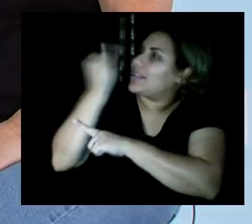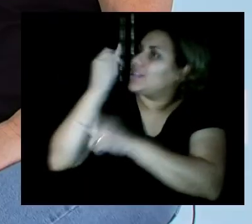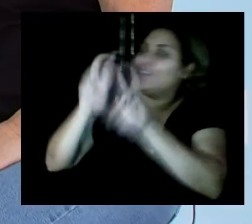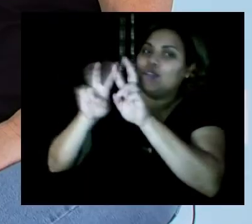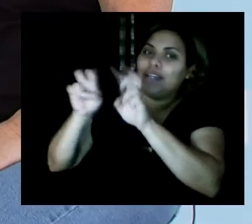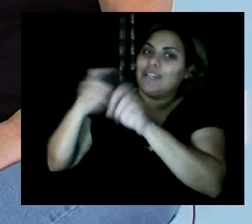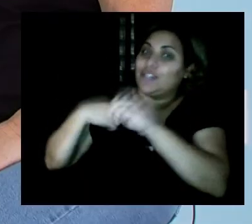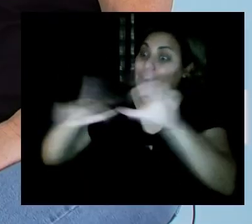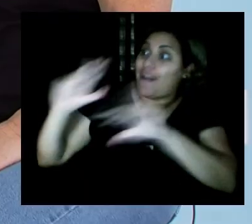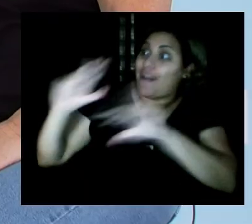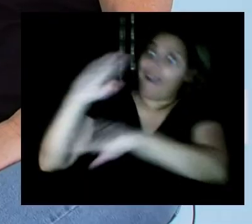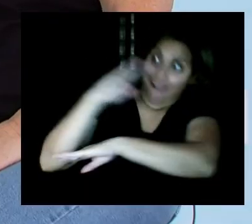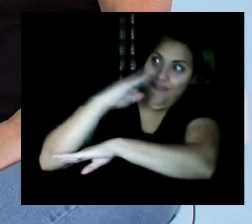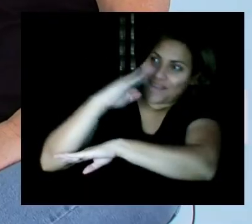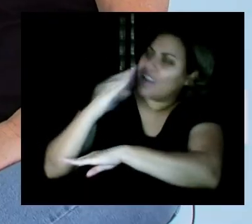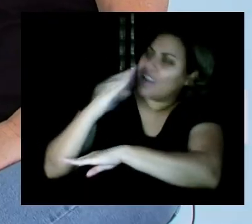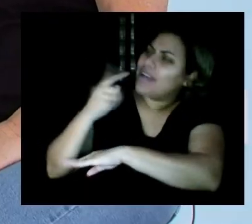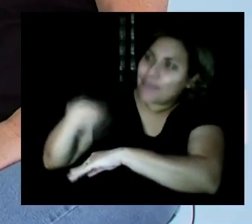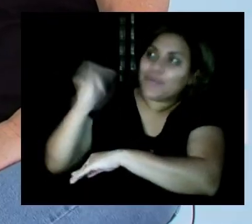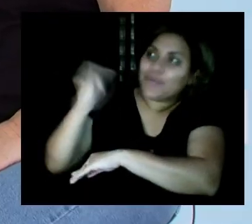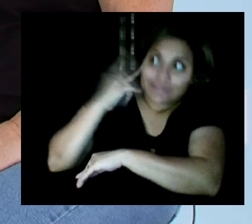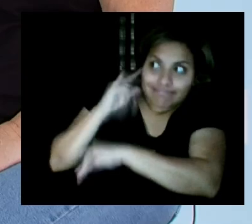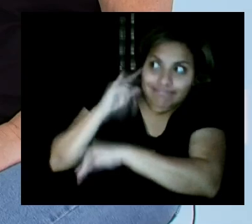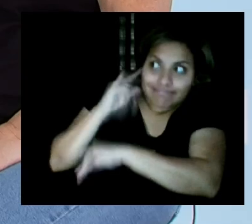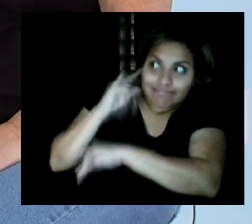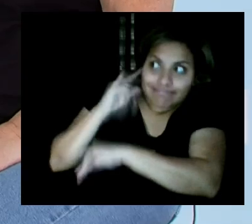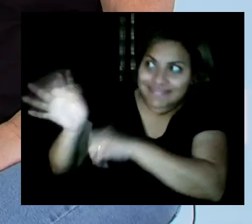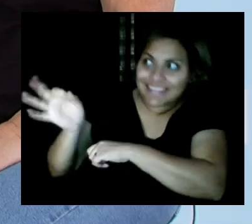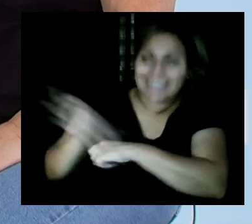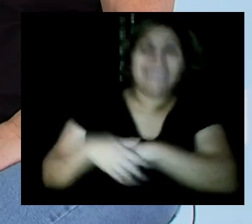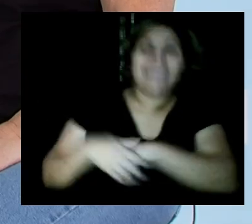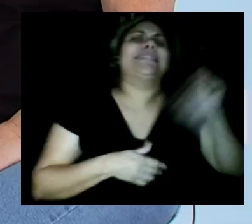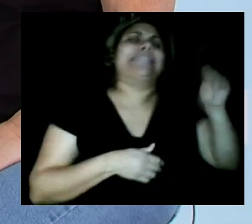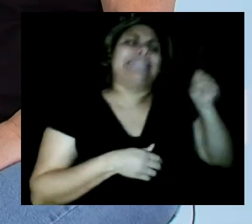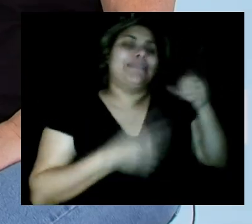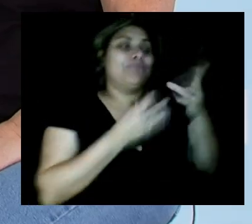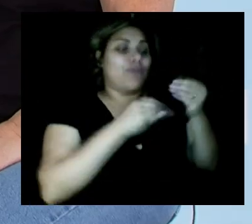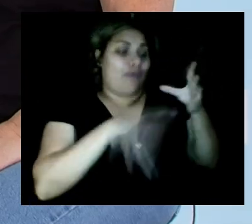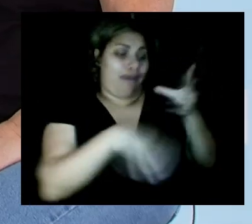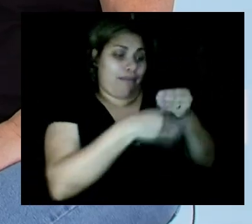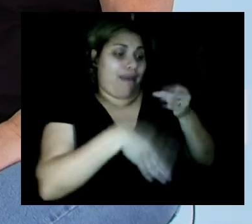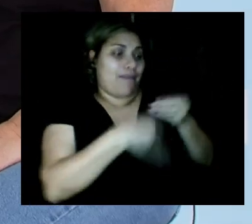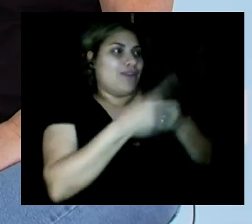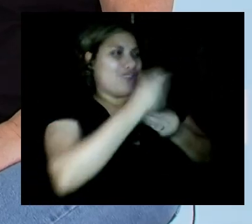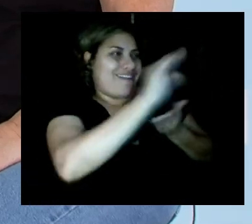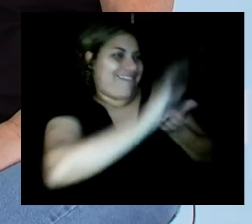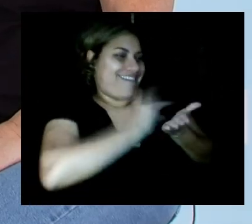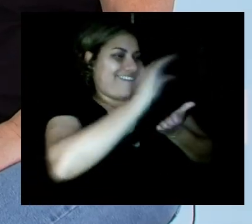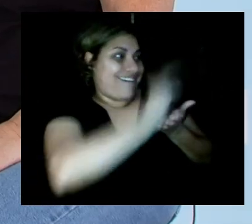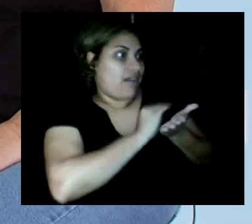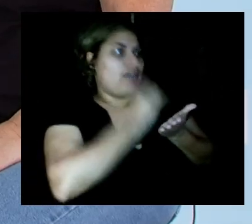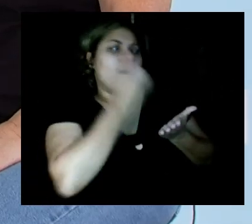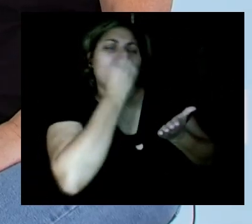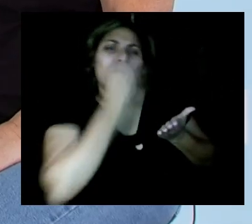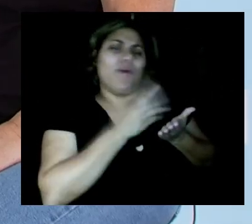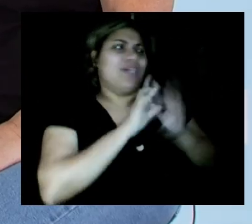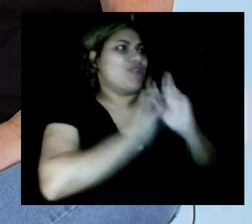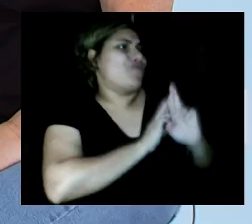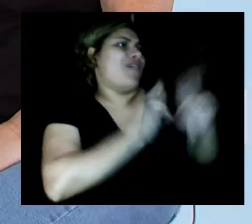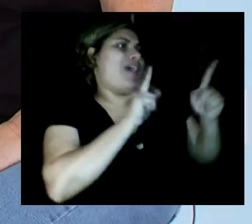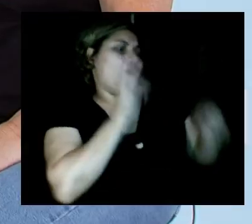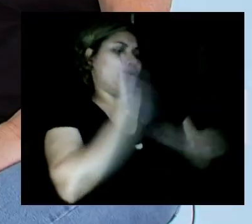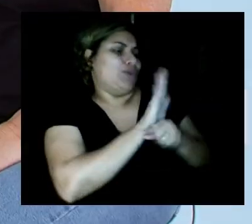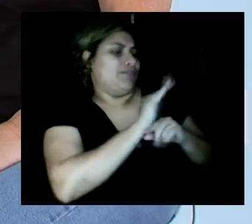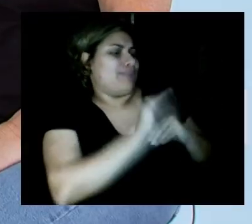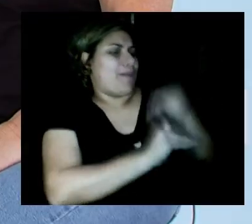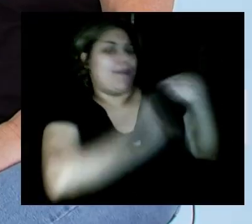sempre importante lembrar, né? Muito! As emendas aqui foi assim um diferencial muito grande pra gente, principalmente nesse